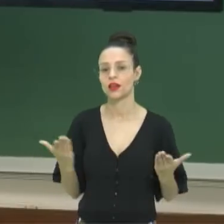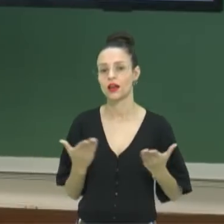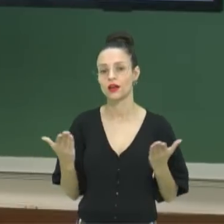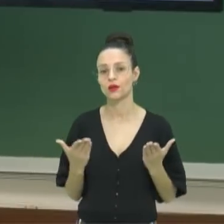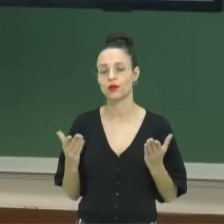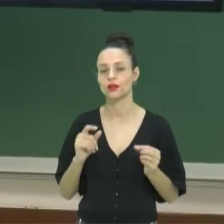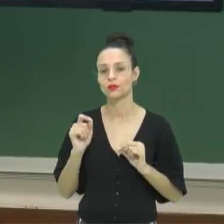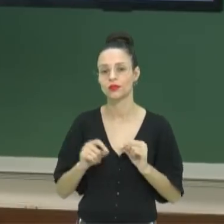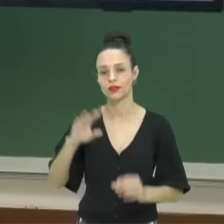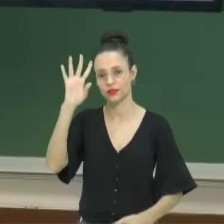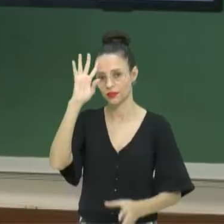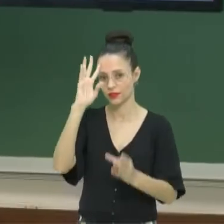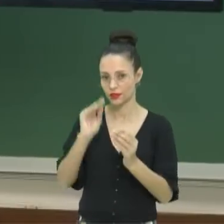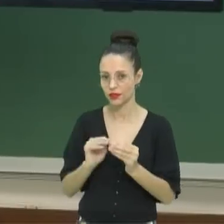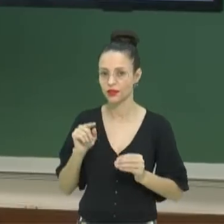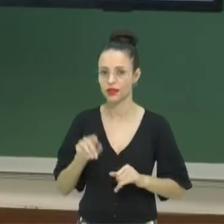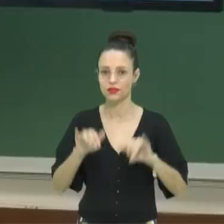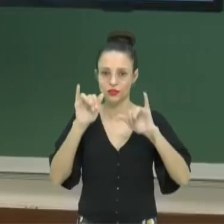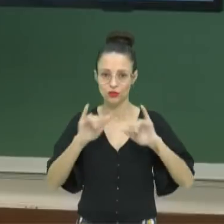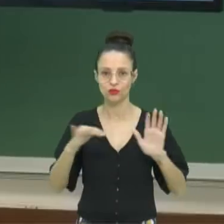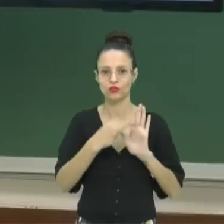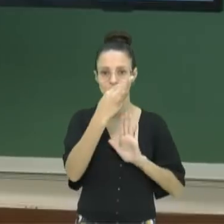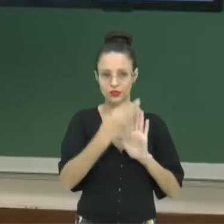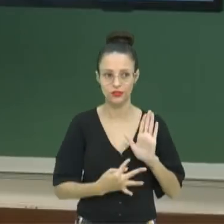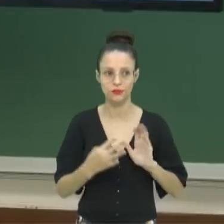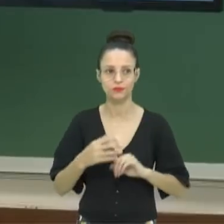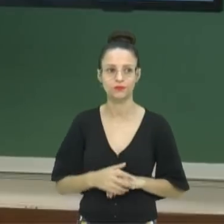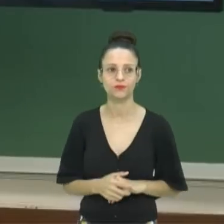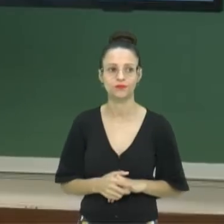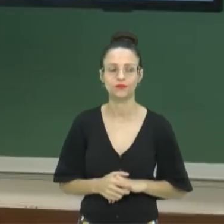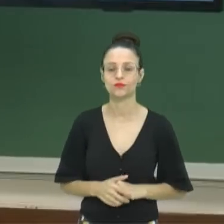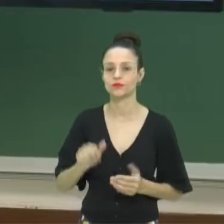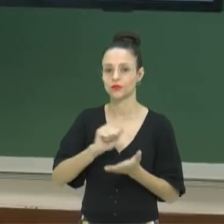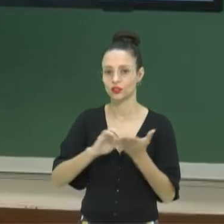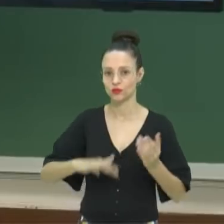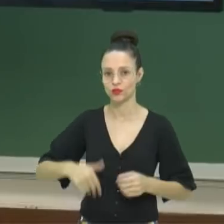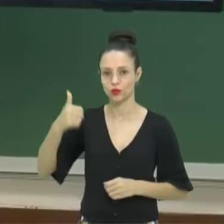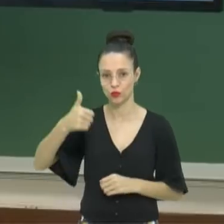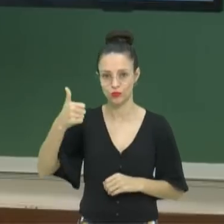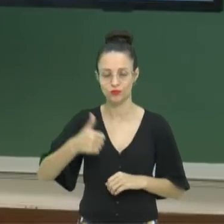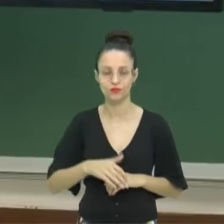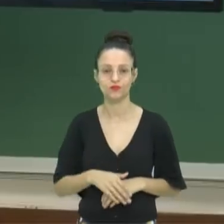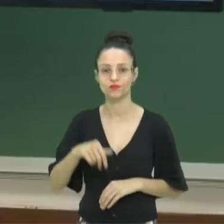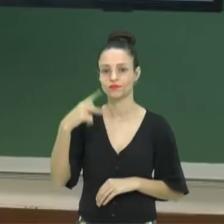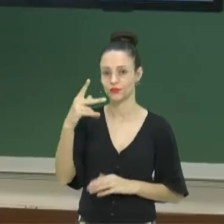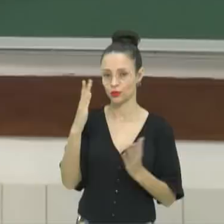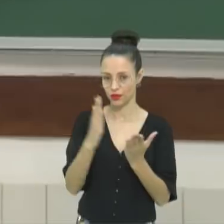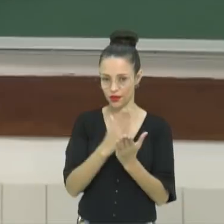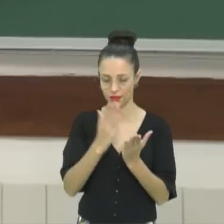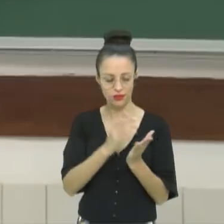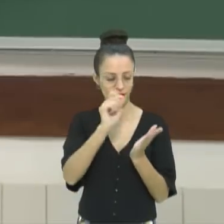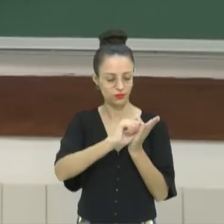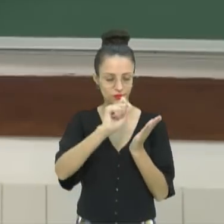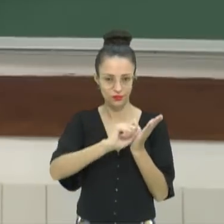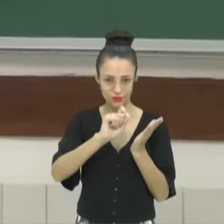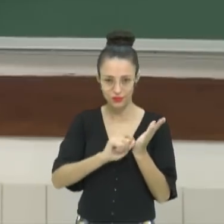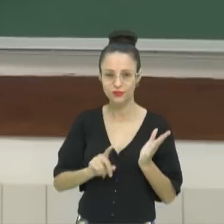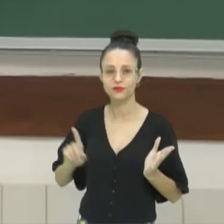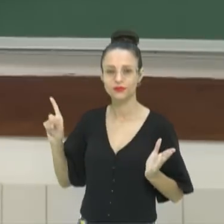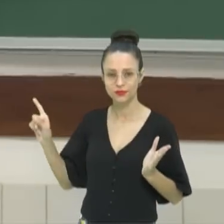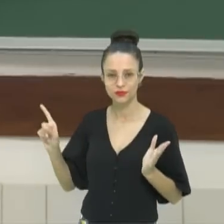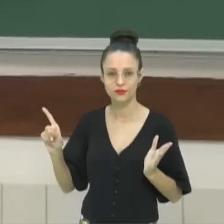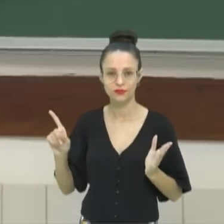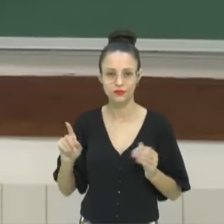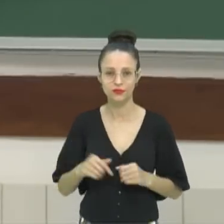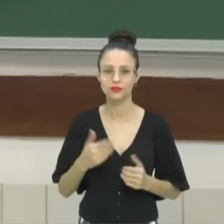agora interpretar esse texto que acabamos de ler. Atividade 1, pega o seu caderno, anota lá, né,